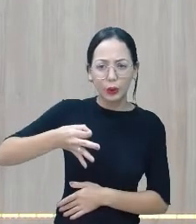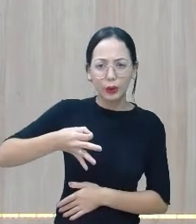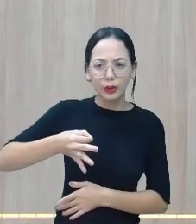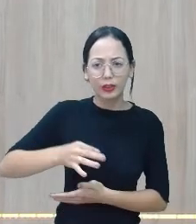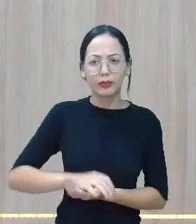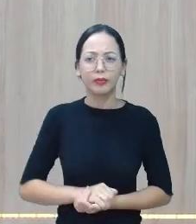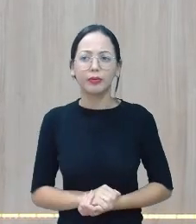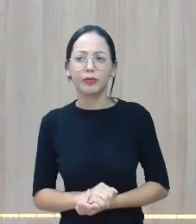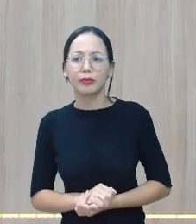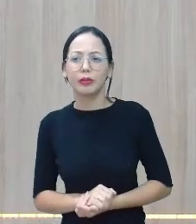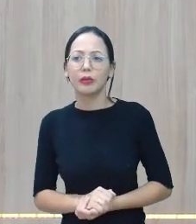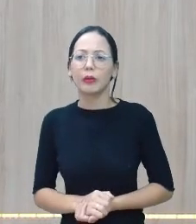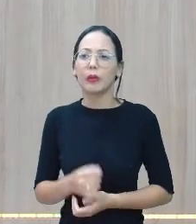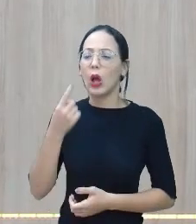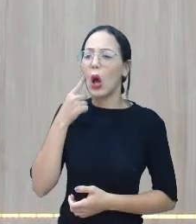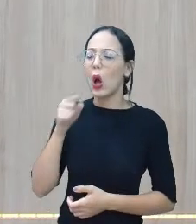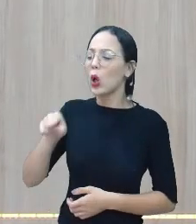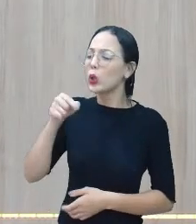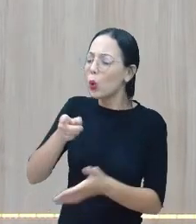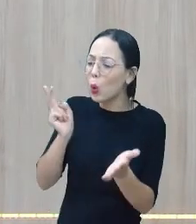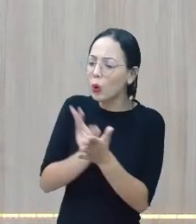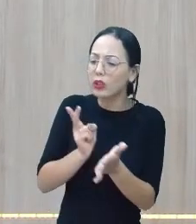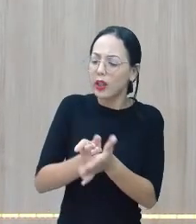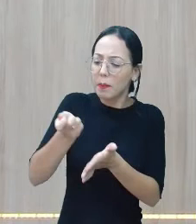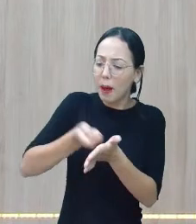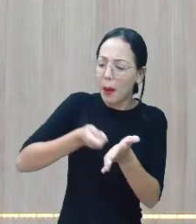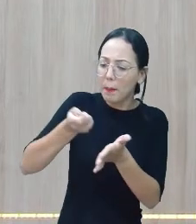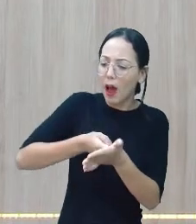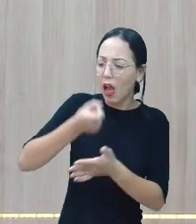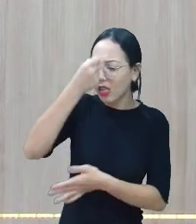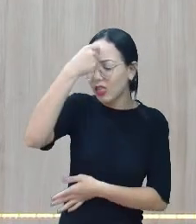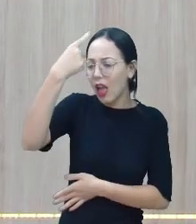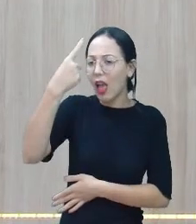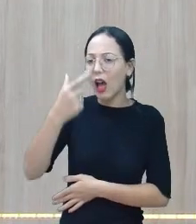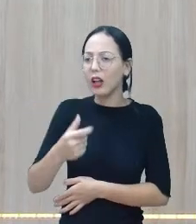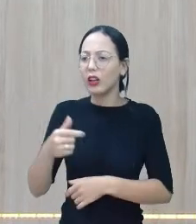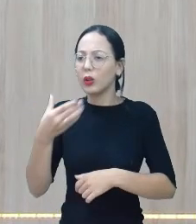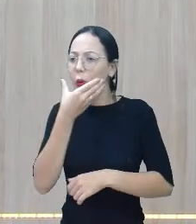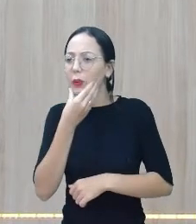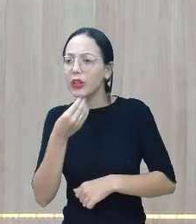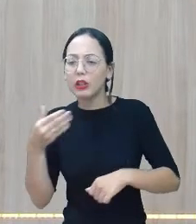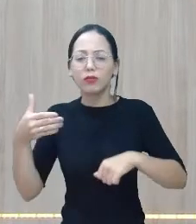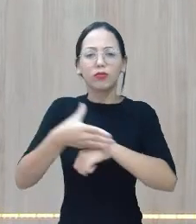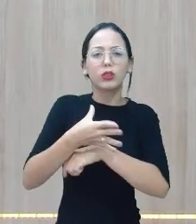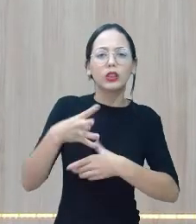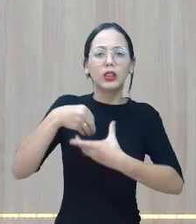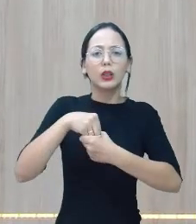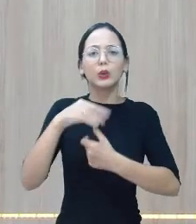A senhora persiste na ideia de meter o nosso Bentinho no seminário, Dona Glória.